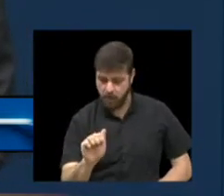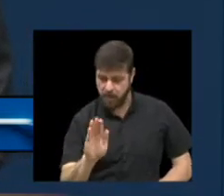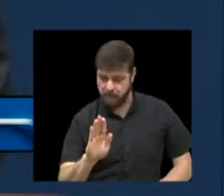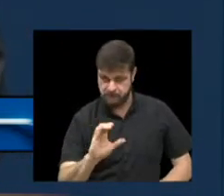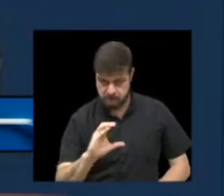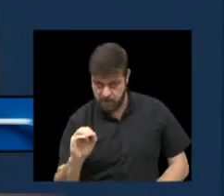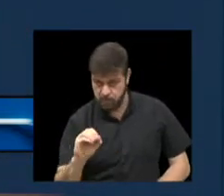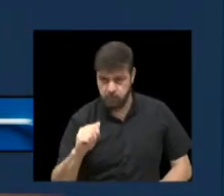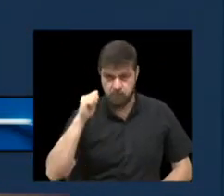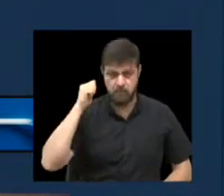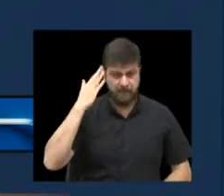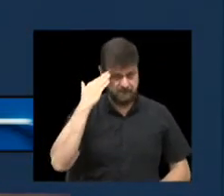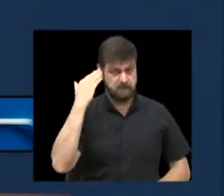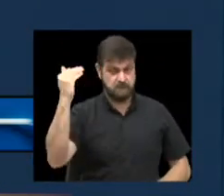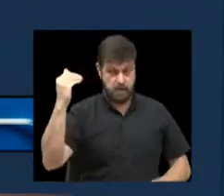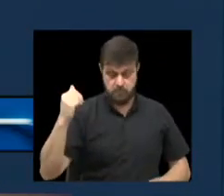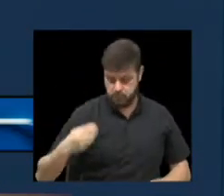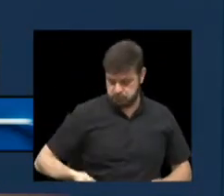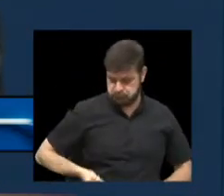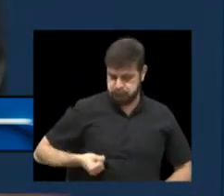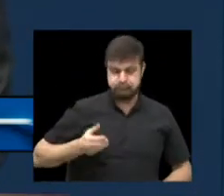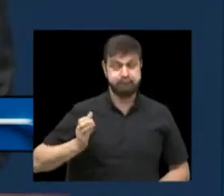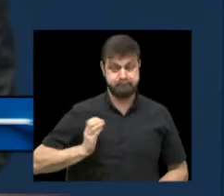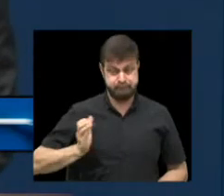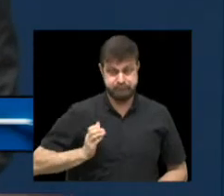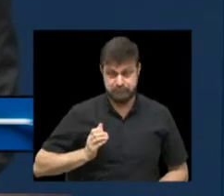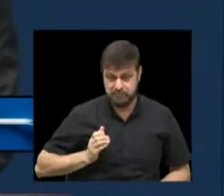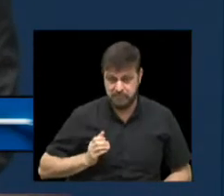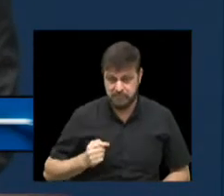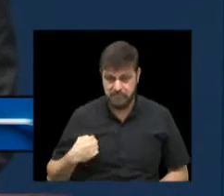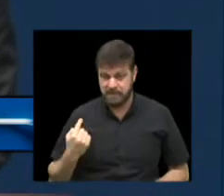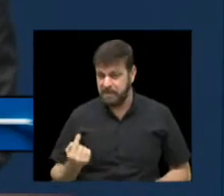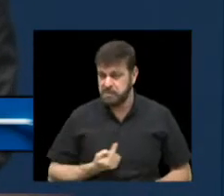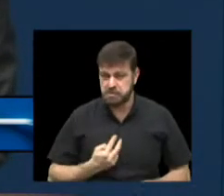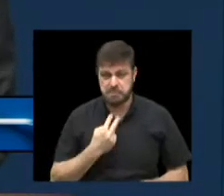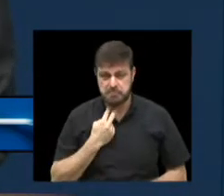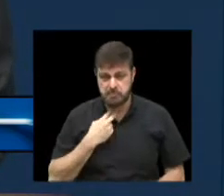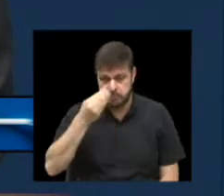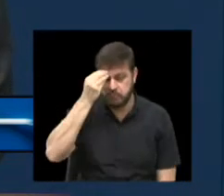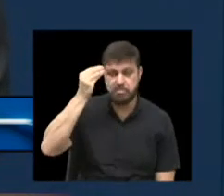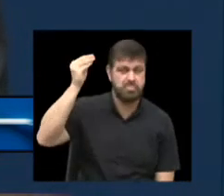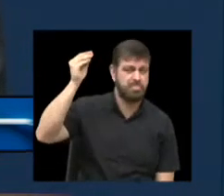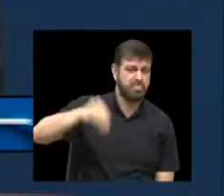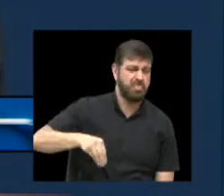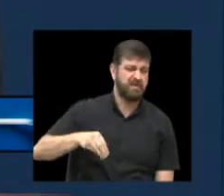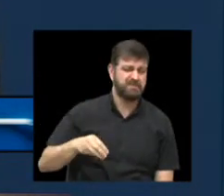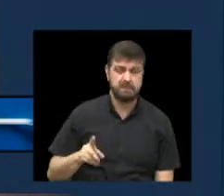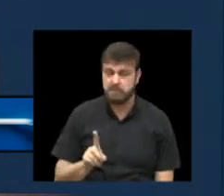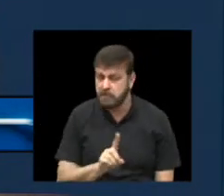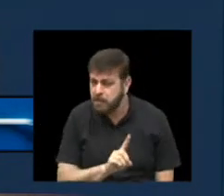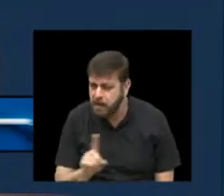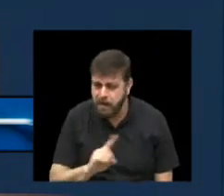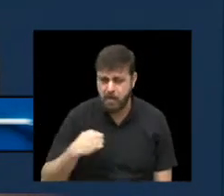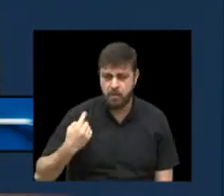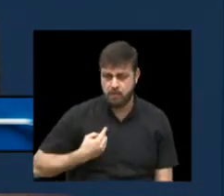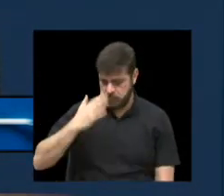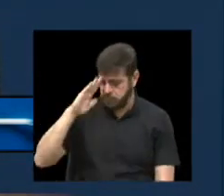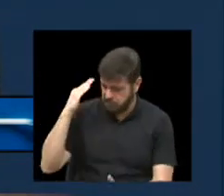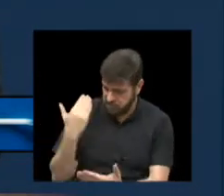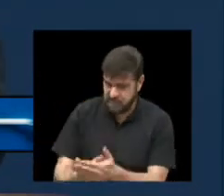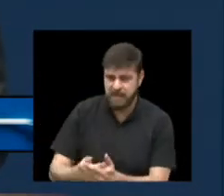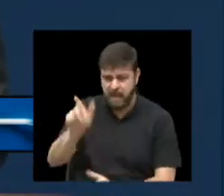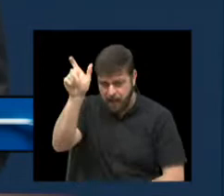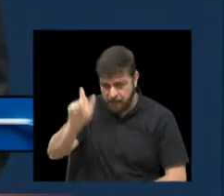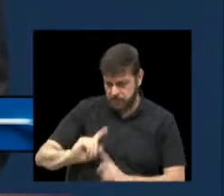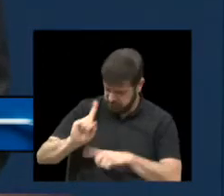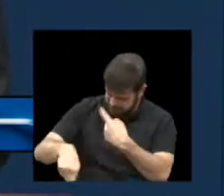que vivem essa situação, não devemos desistir. Eu, particularmente, acredito na recuperação de